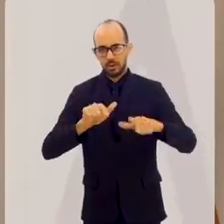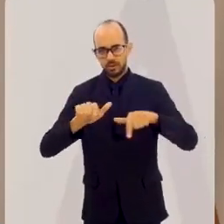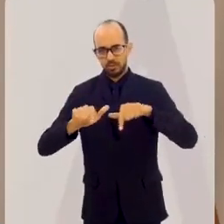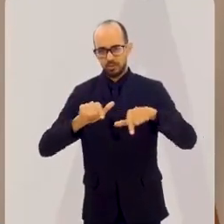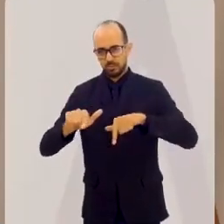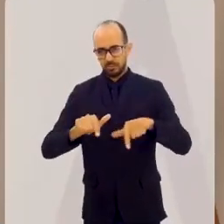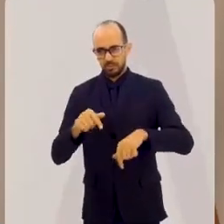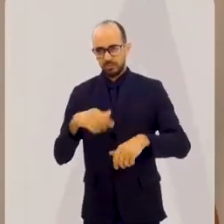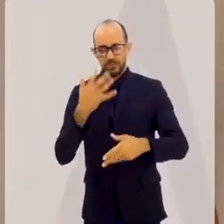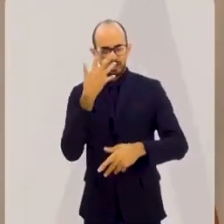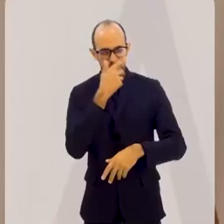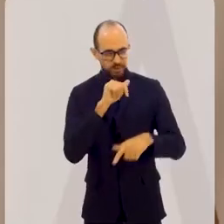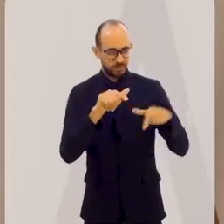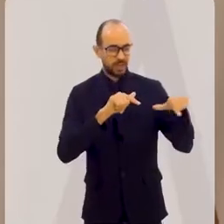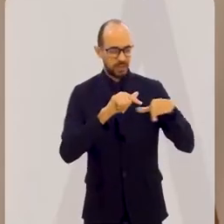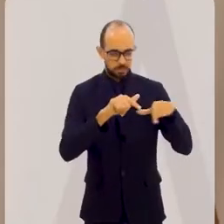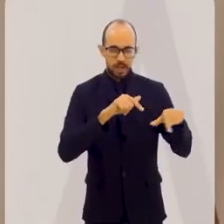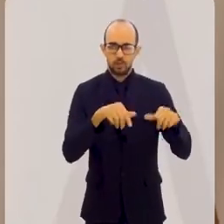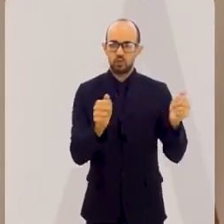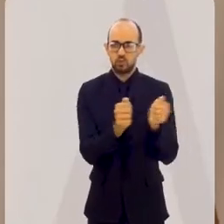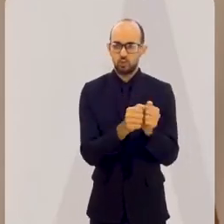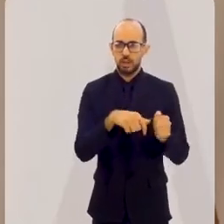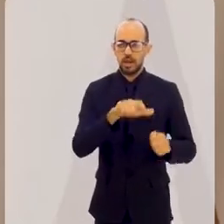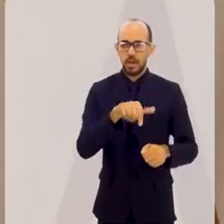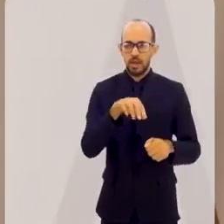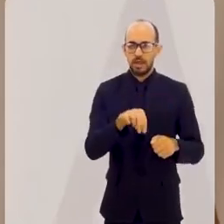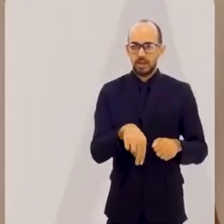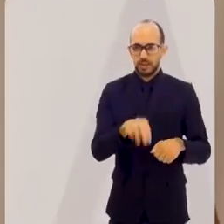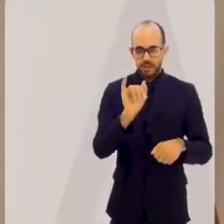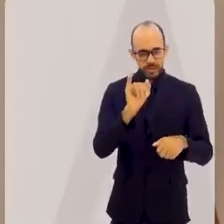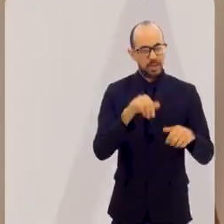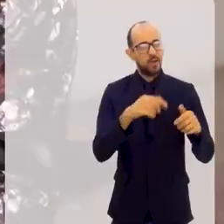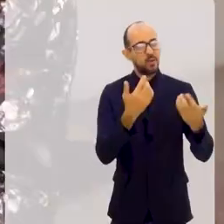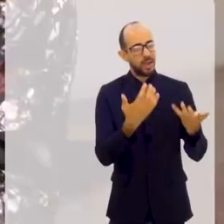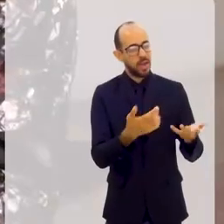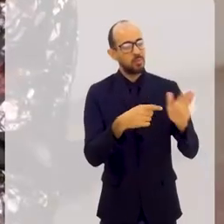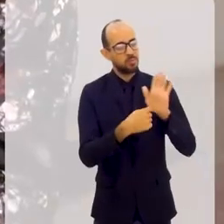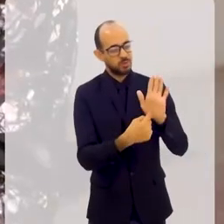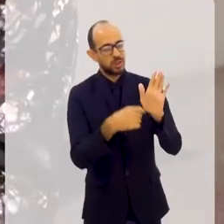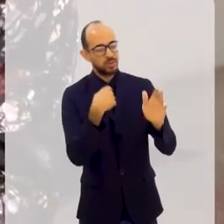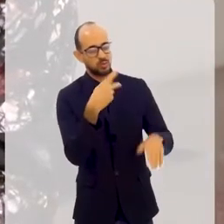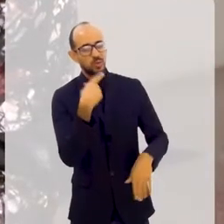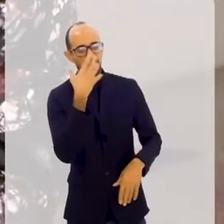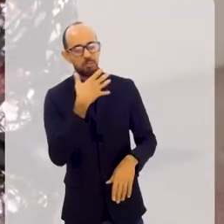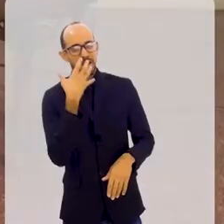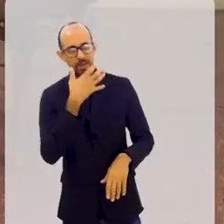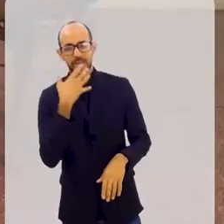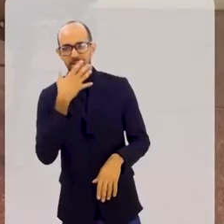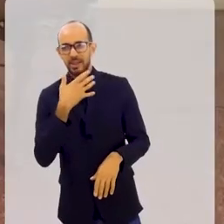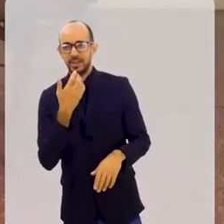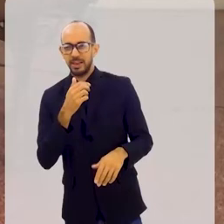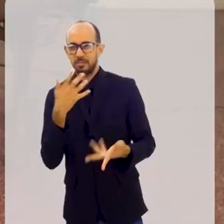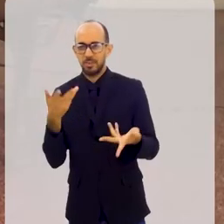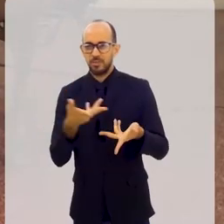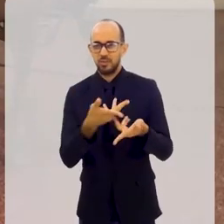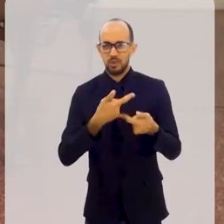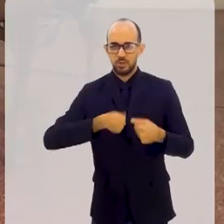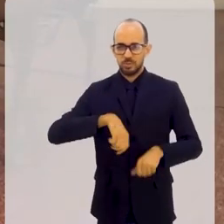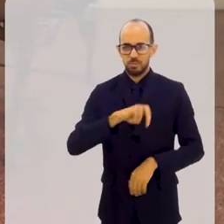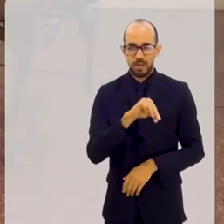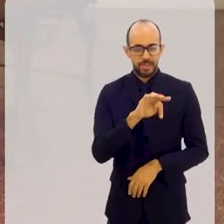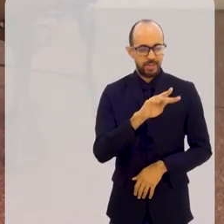seu é lindo junto com a Leni eu quero falar da sua banda que é fantástica e